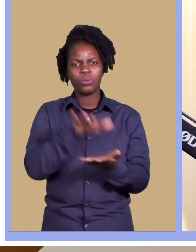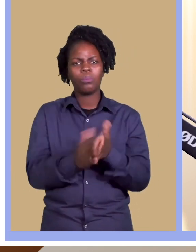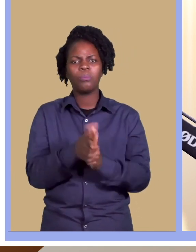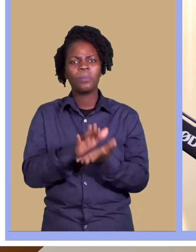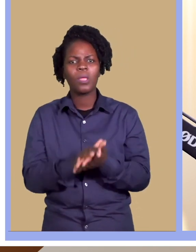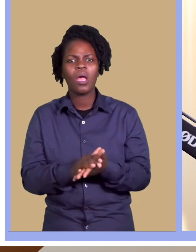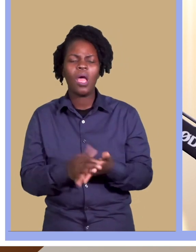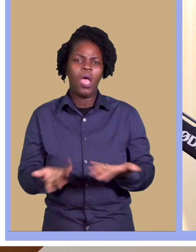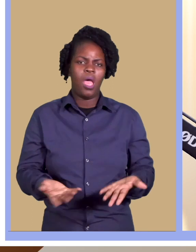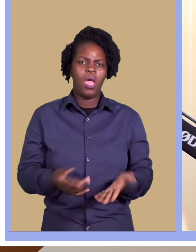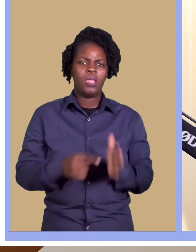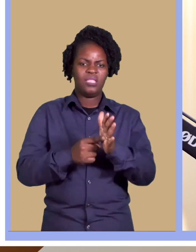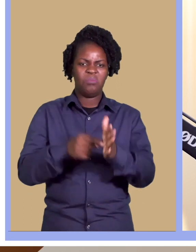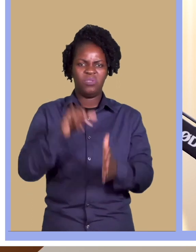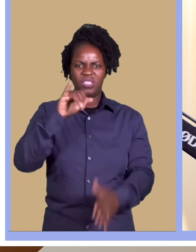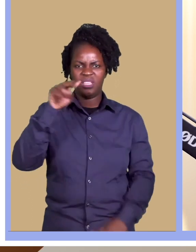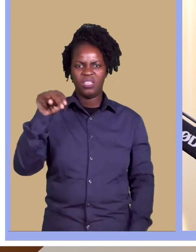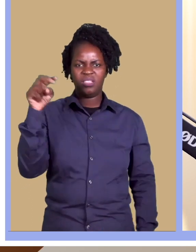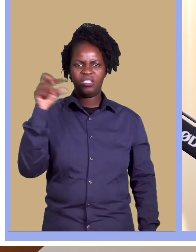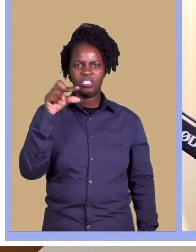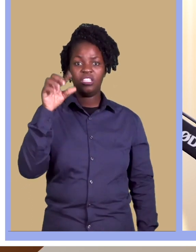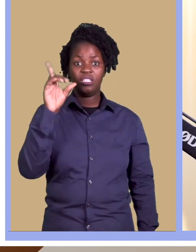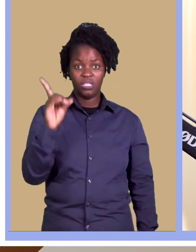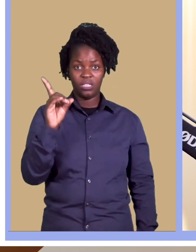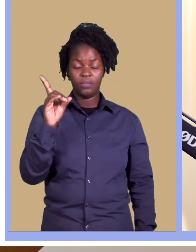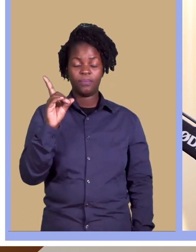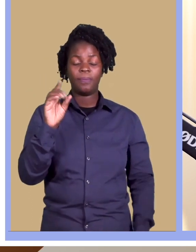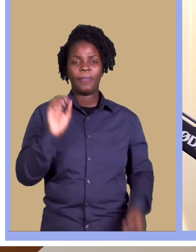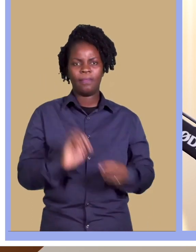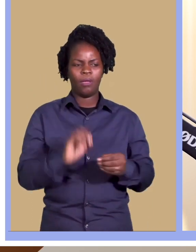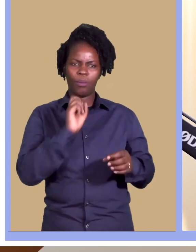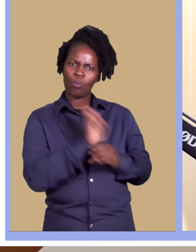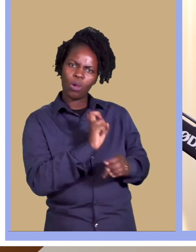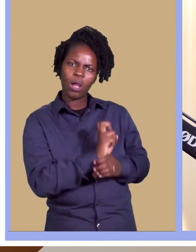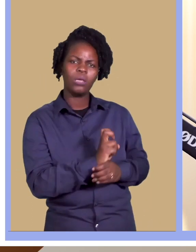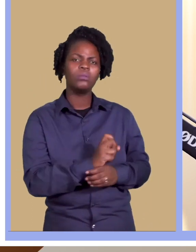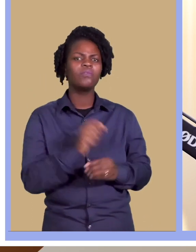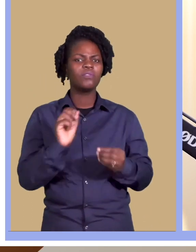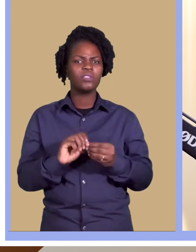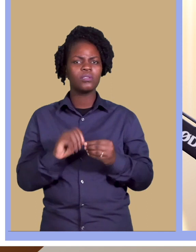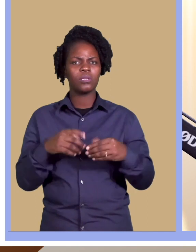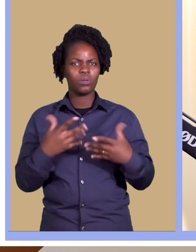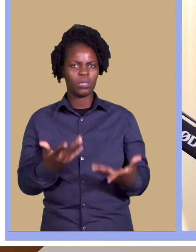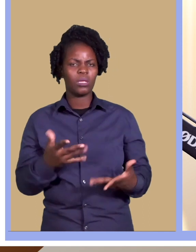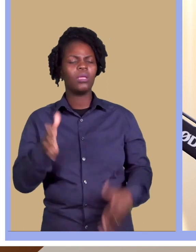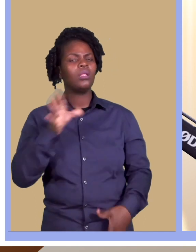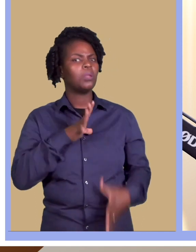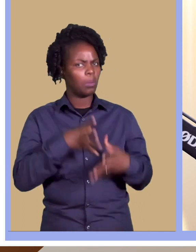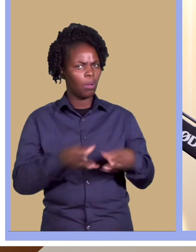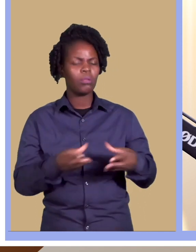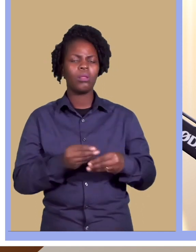haja emergência, garantir que essas reservas tenham também material para pessoas com deficiência, porque não há outra forma